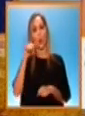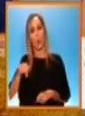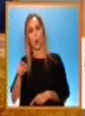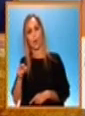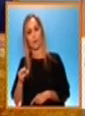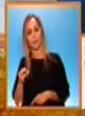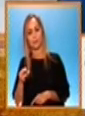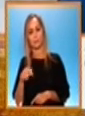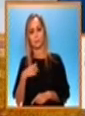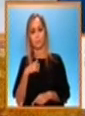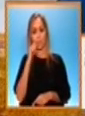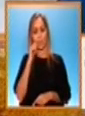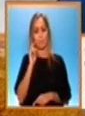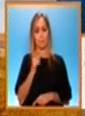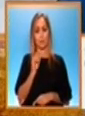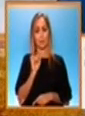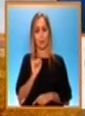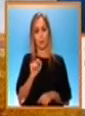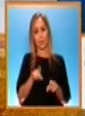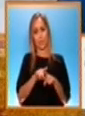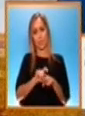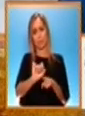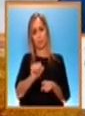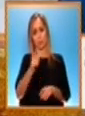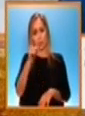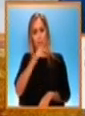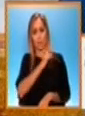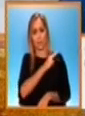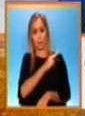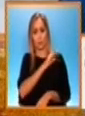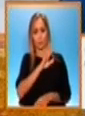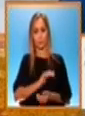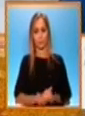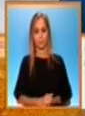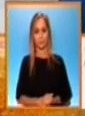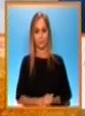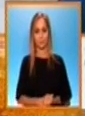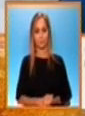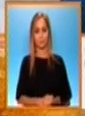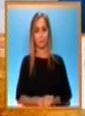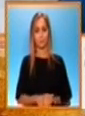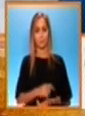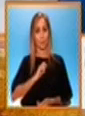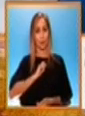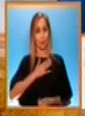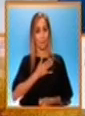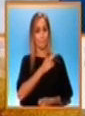Henrique? Ok, quem manda agora é o meu irmão. O meu irmão manda, ele é o patrão. Entidade patronal.